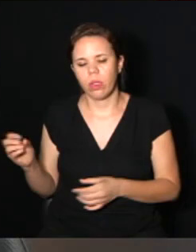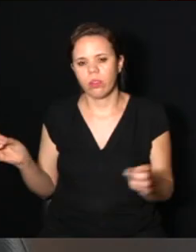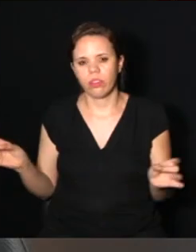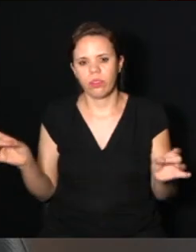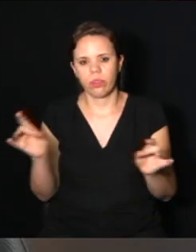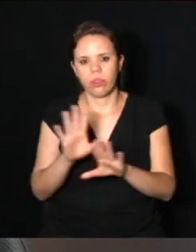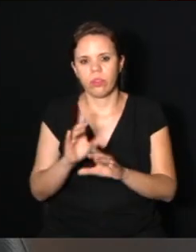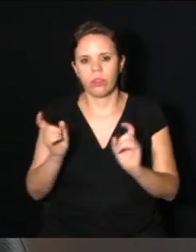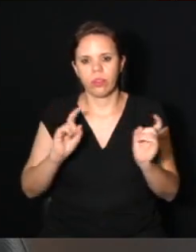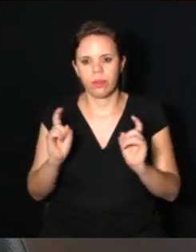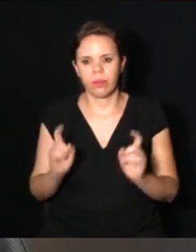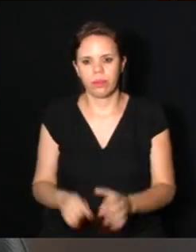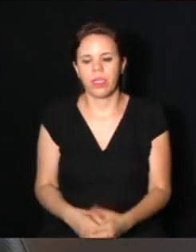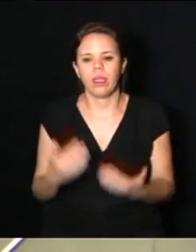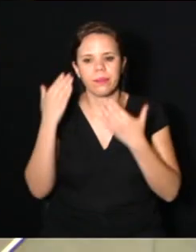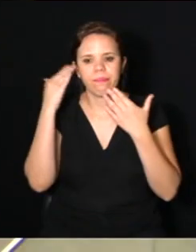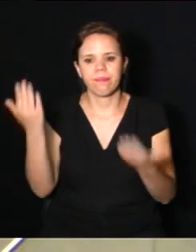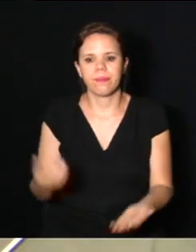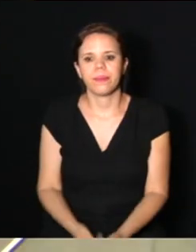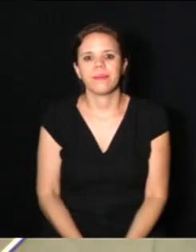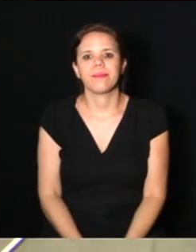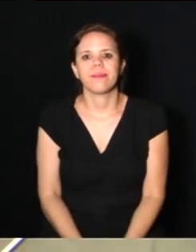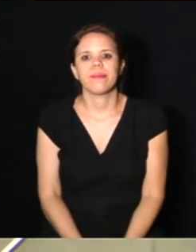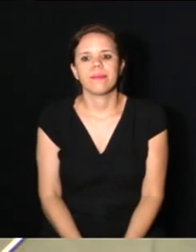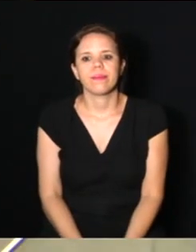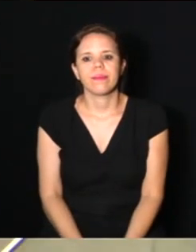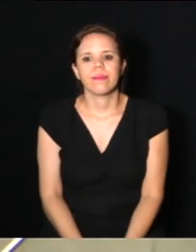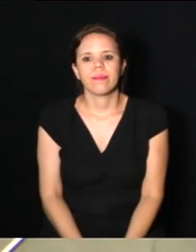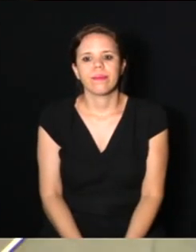a gente encerra a reunião. Muito obrigado.